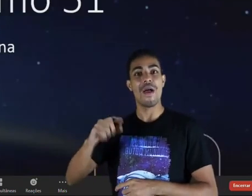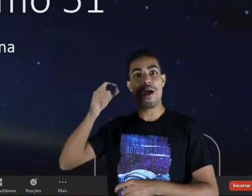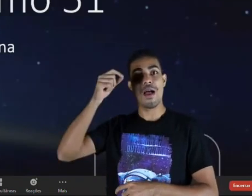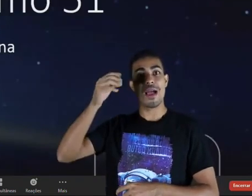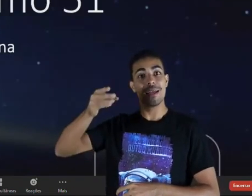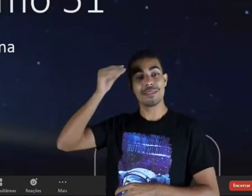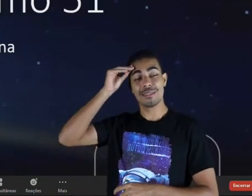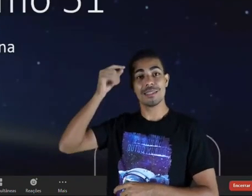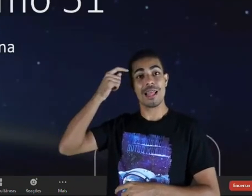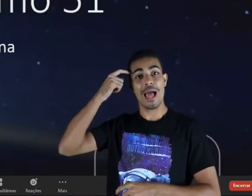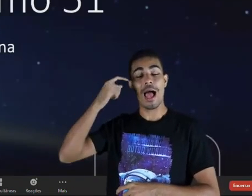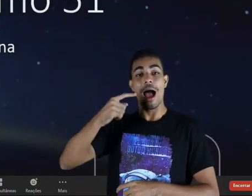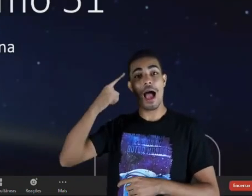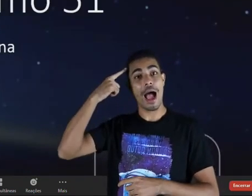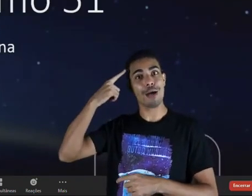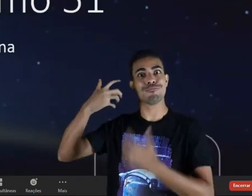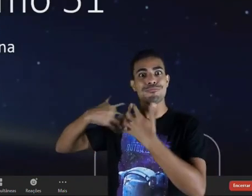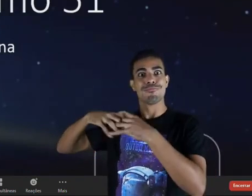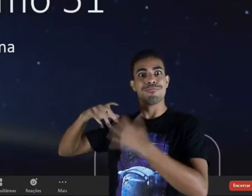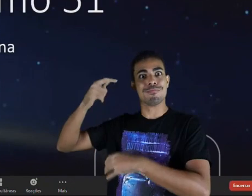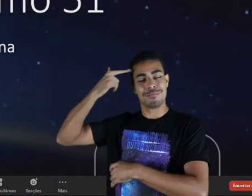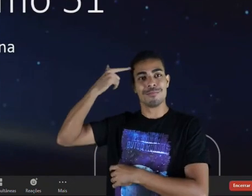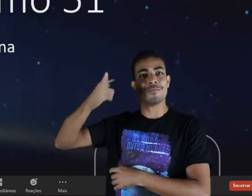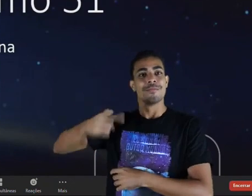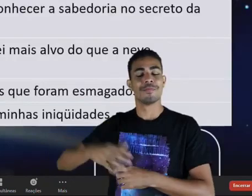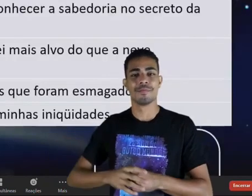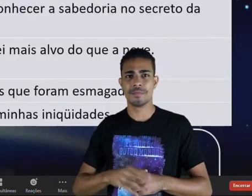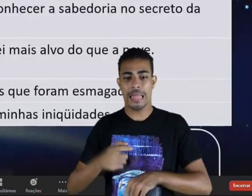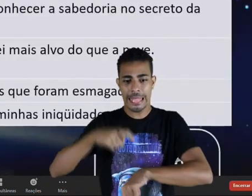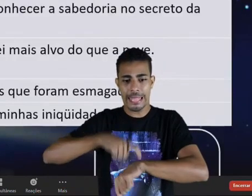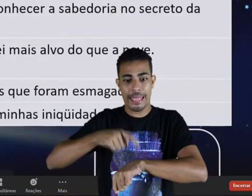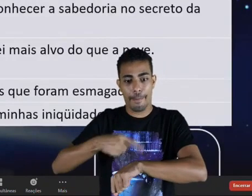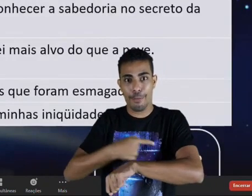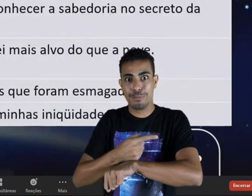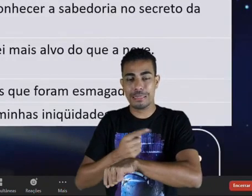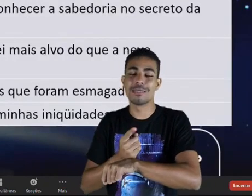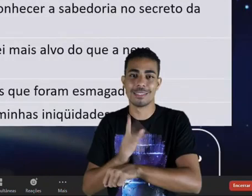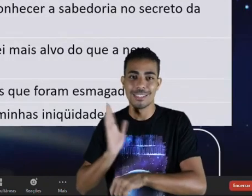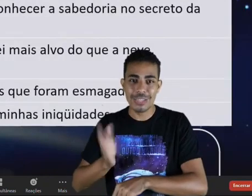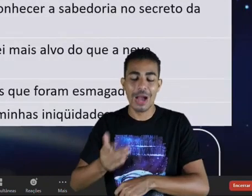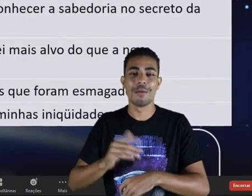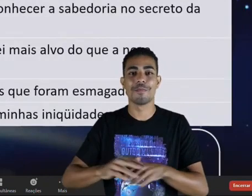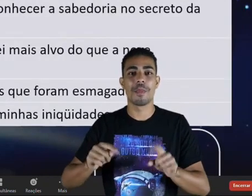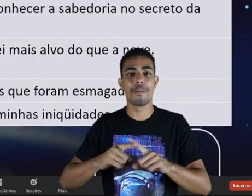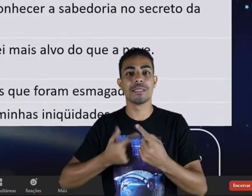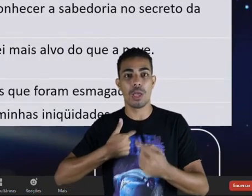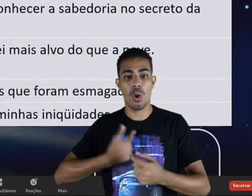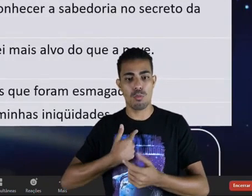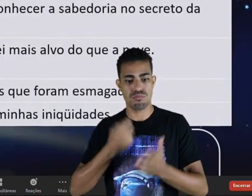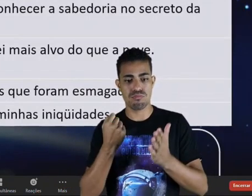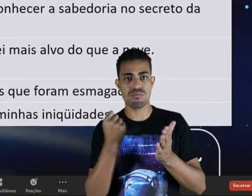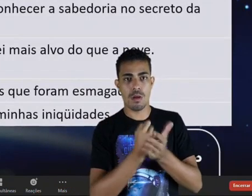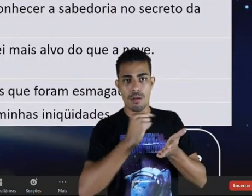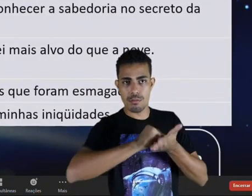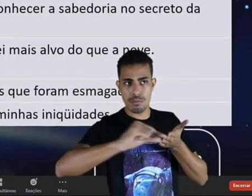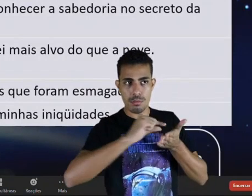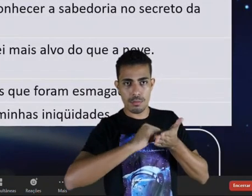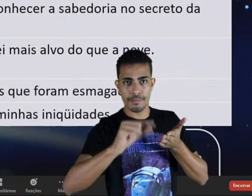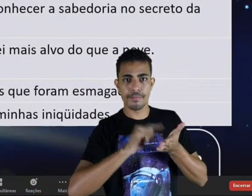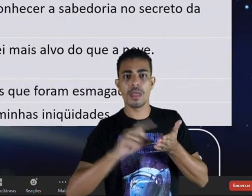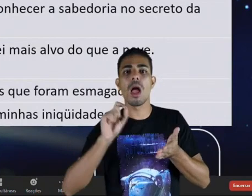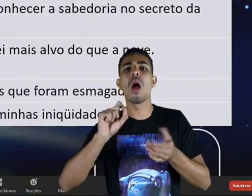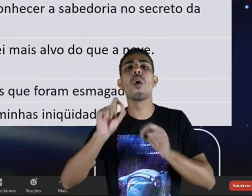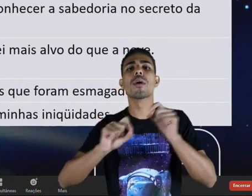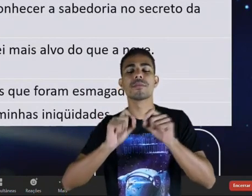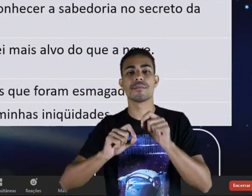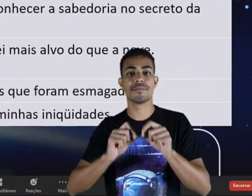também do Salmo 51. Não vou lê-lo todo por questão de tempo, mas só para você ter uma noção, eu marquei aqui, era um salmo